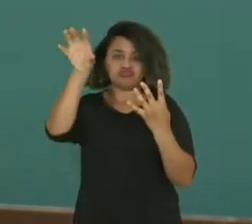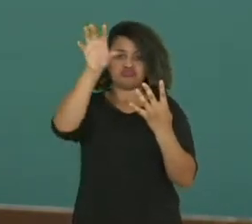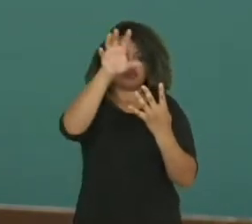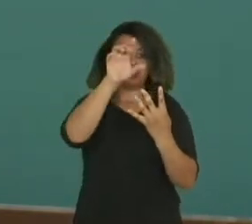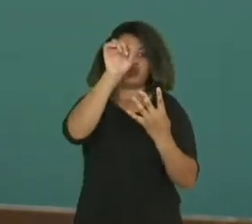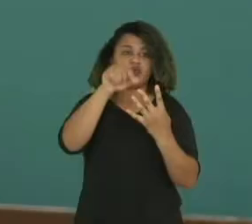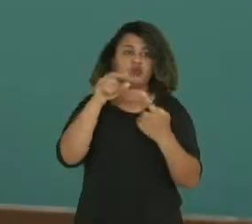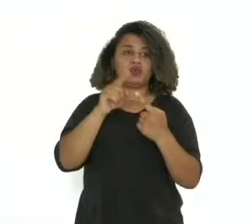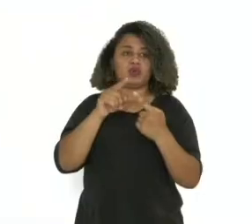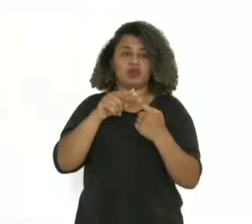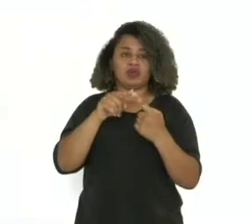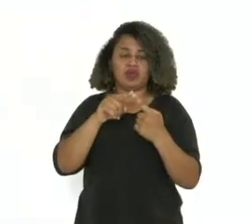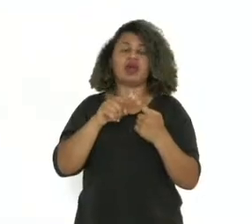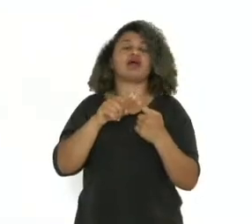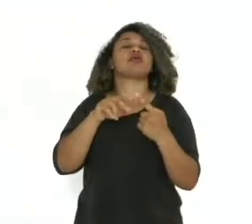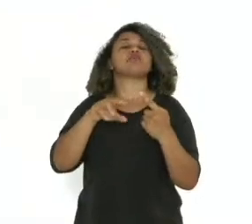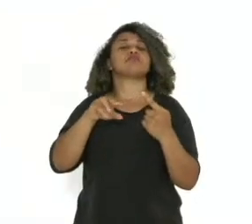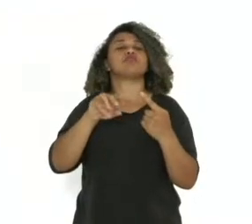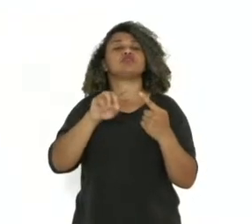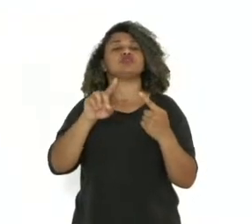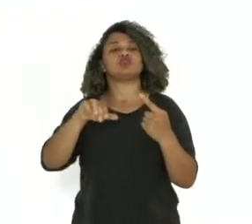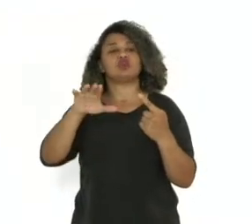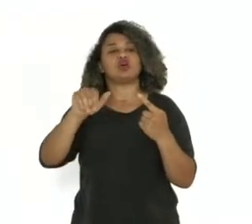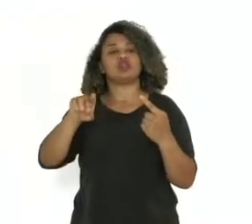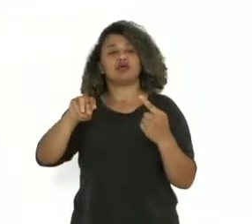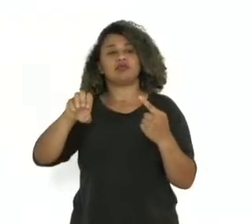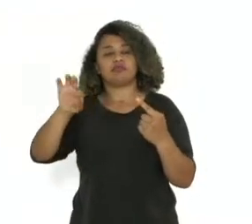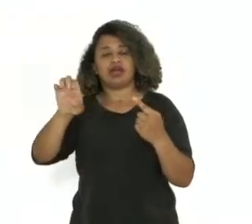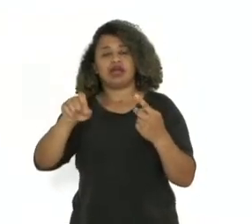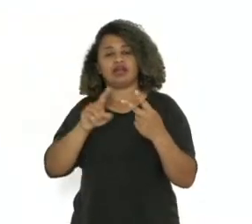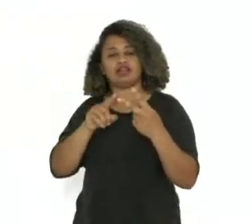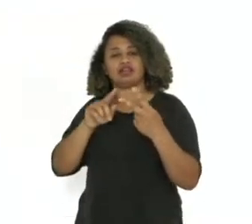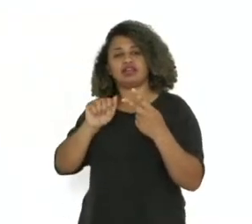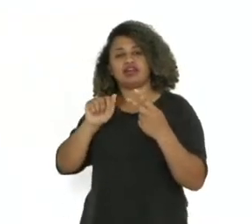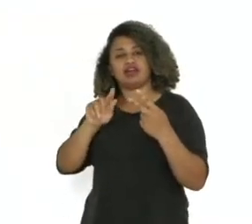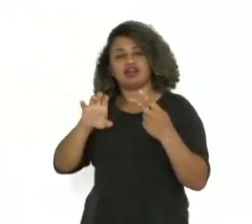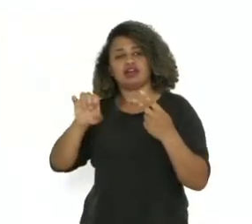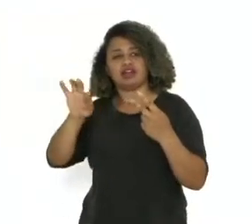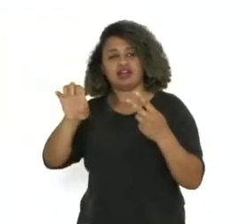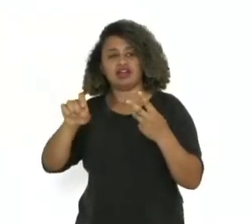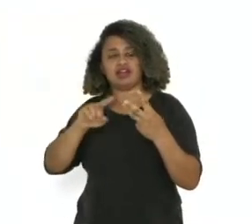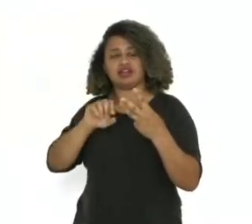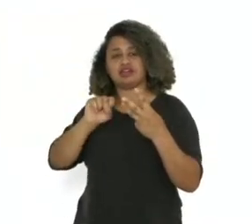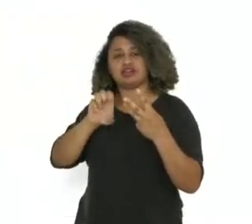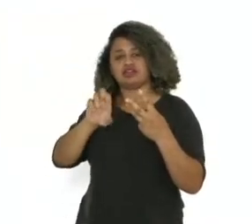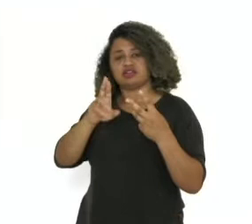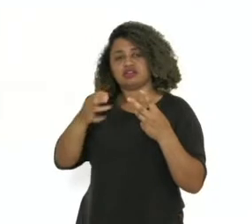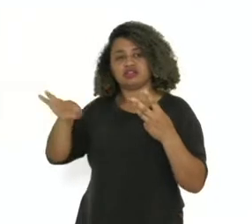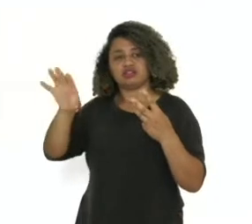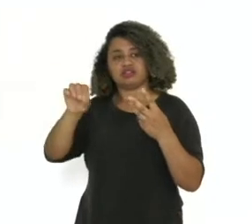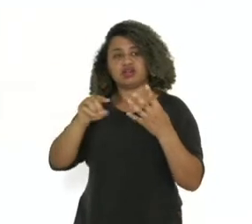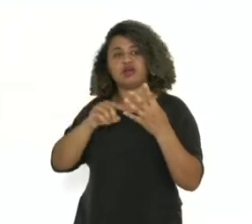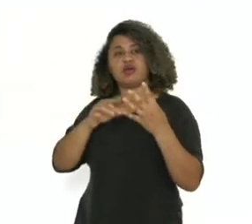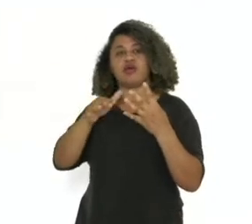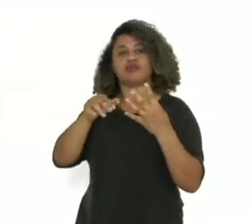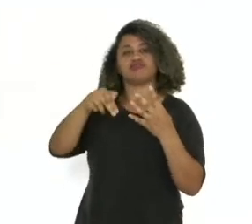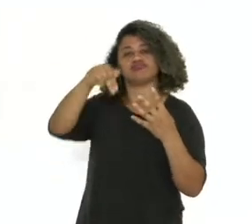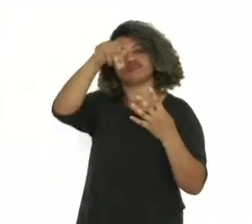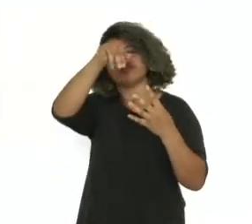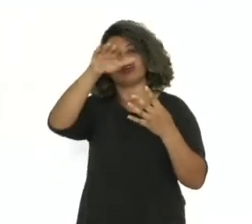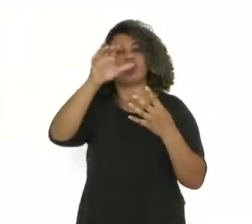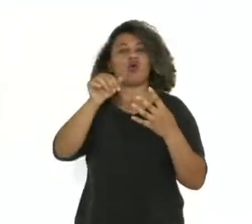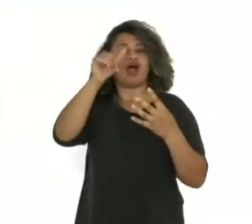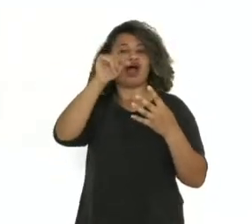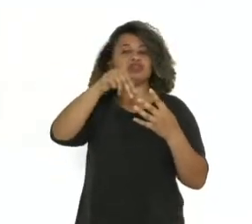são elas? Zona da Mata, Agreste, Sertão e Meio Norte. E agora sim nós